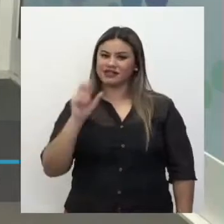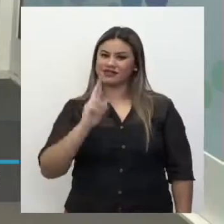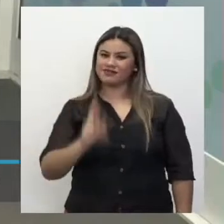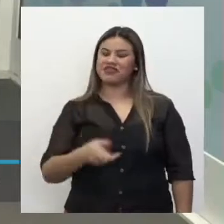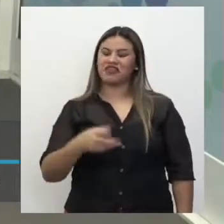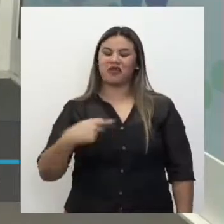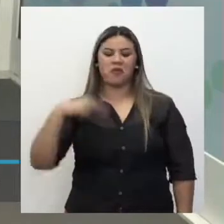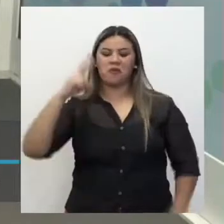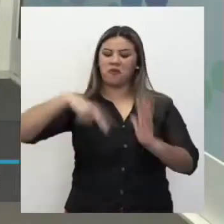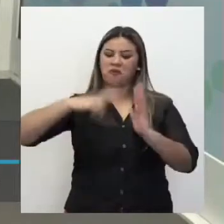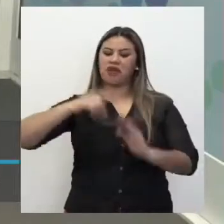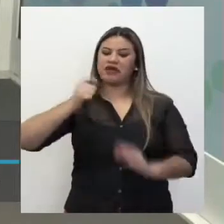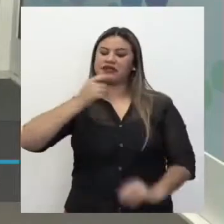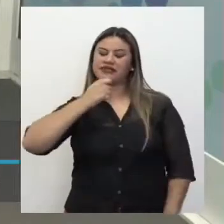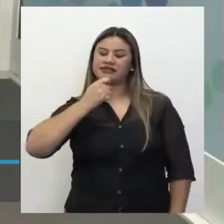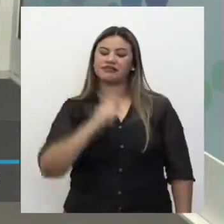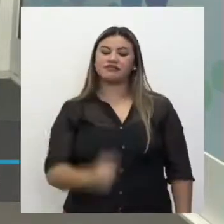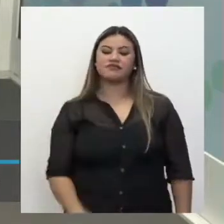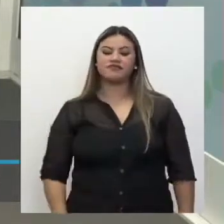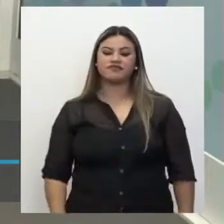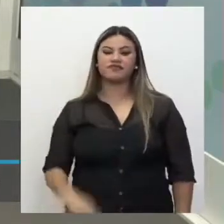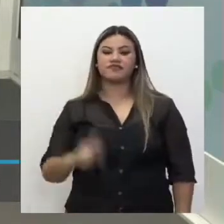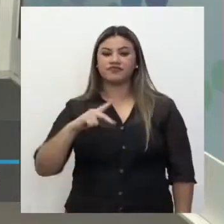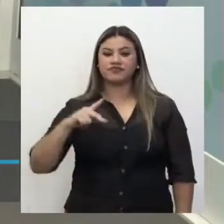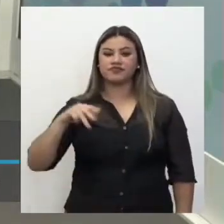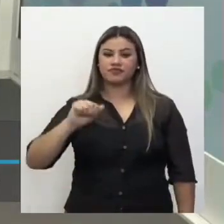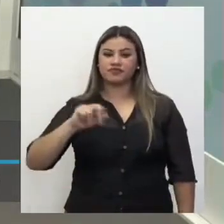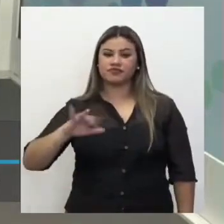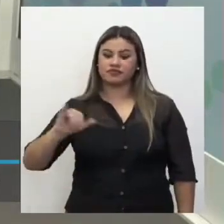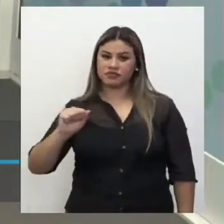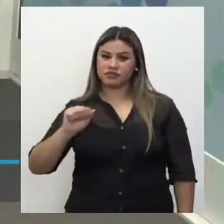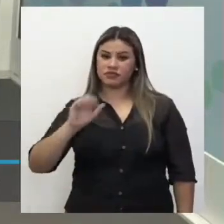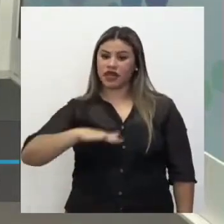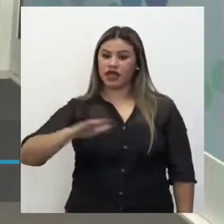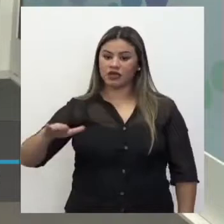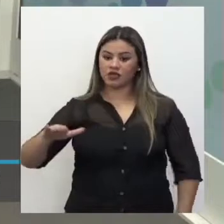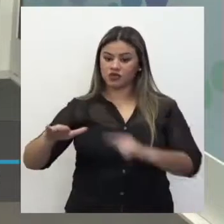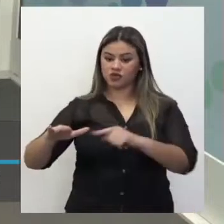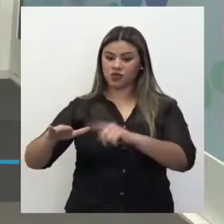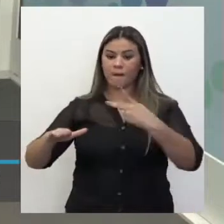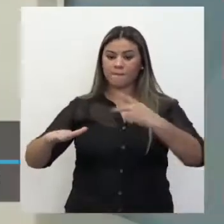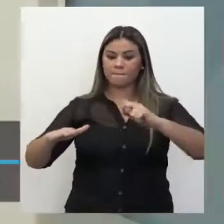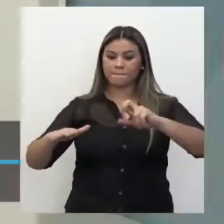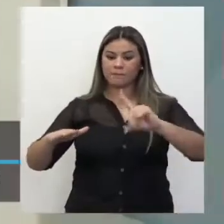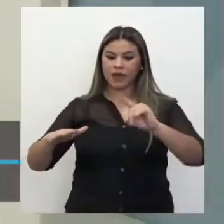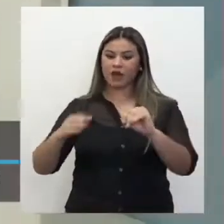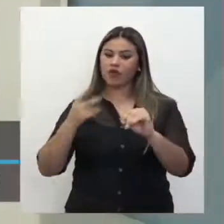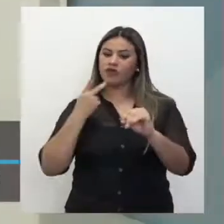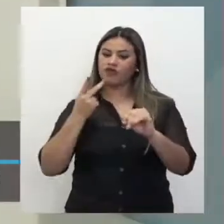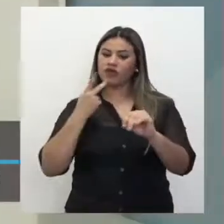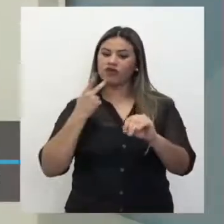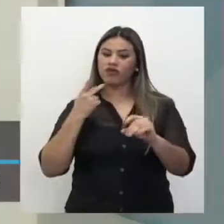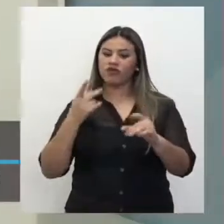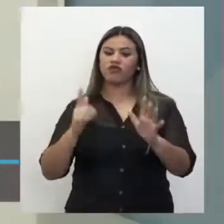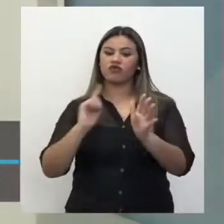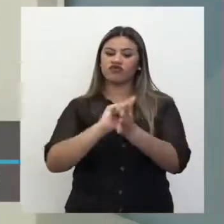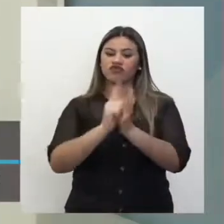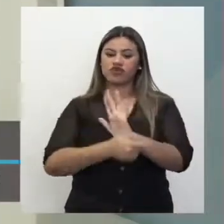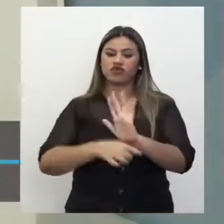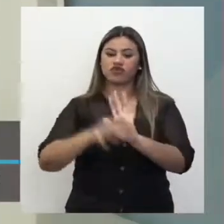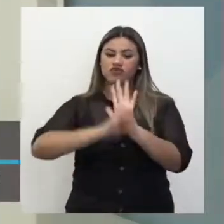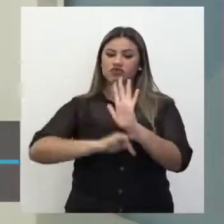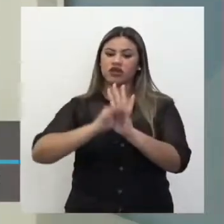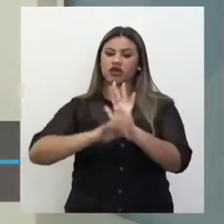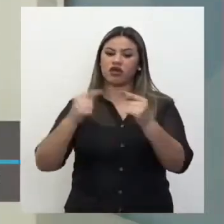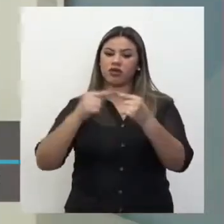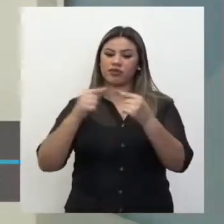tenha... a Pro Maria colocou, aluno Paulo disse, conto é um gênero textual com